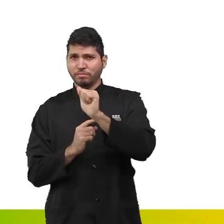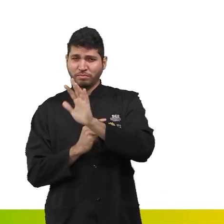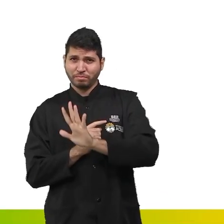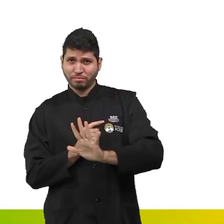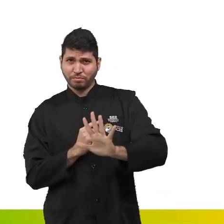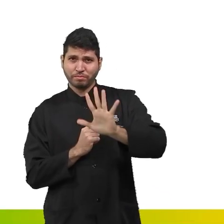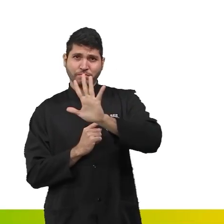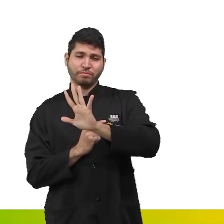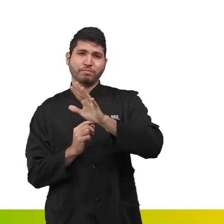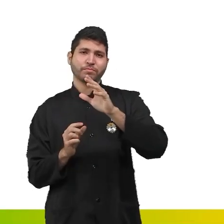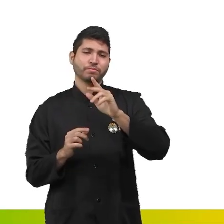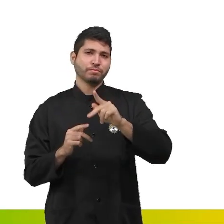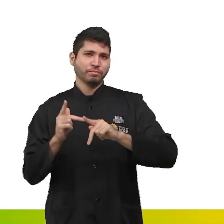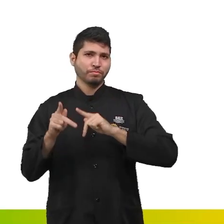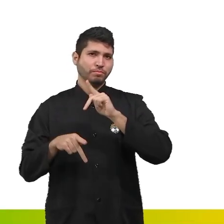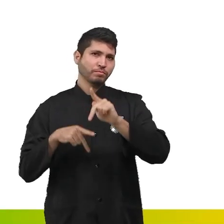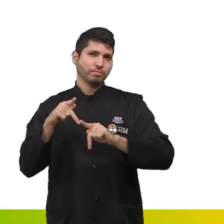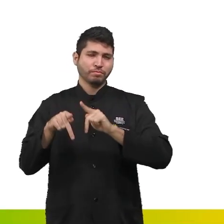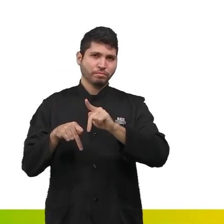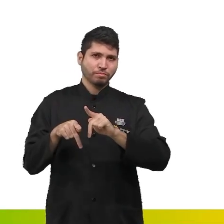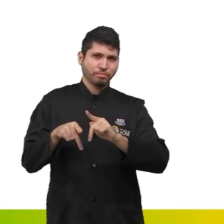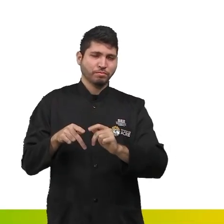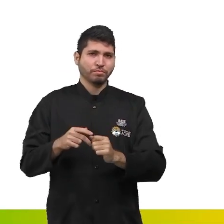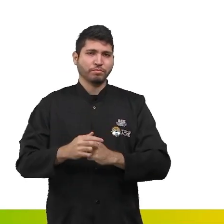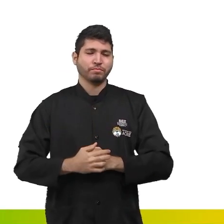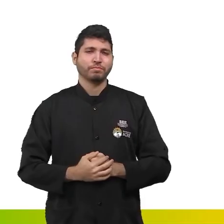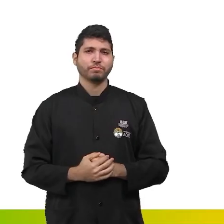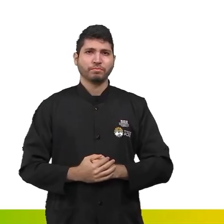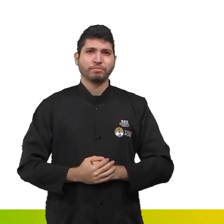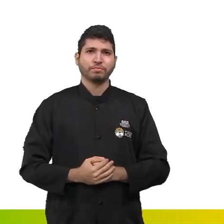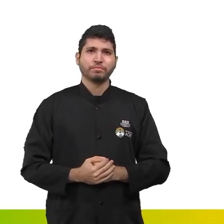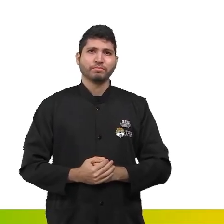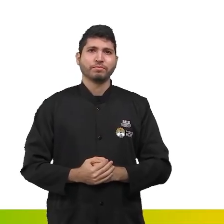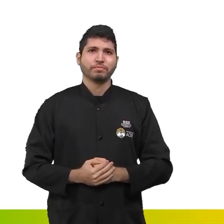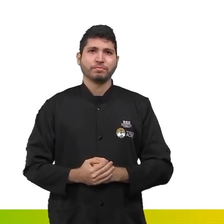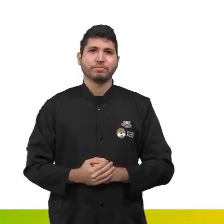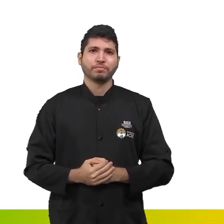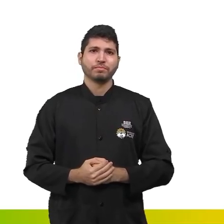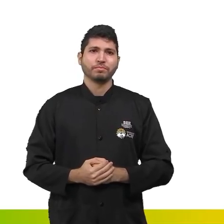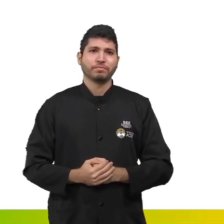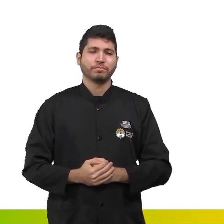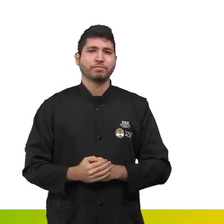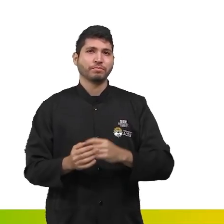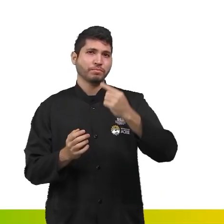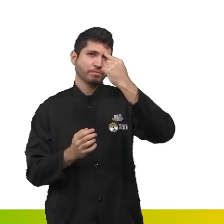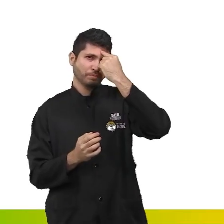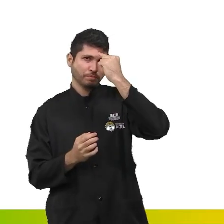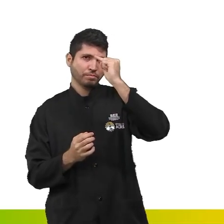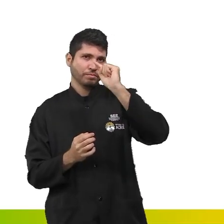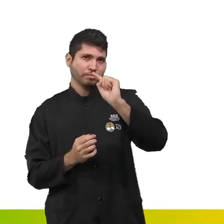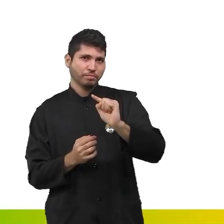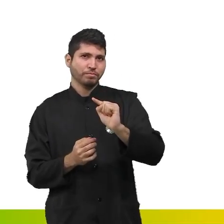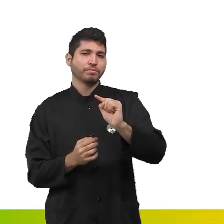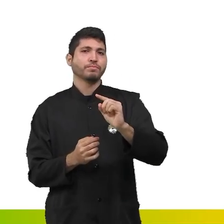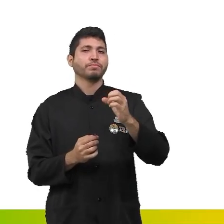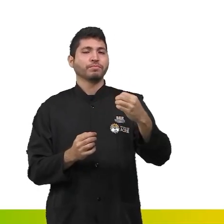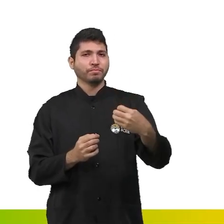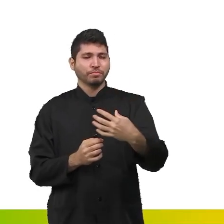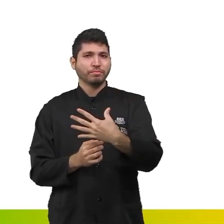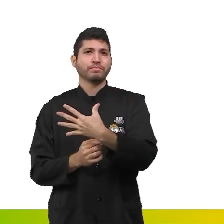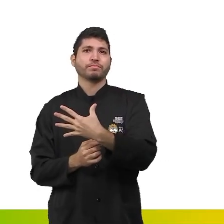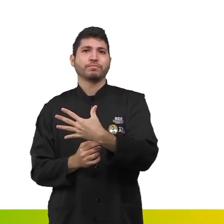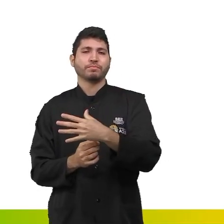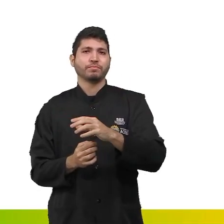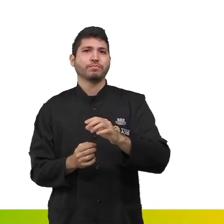Ásia de civilização, a civilização da China antiga, com dinastias e invenções fantásticas. Dinastias